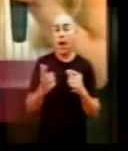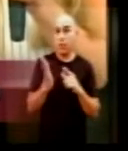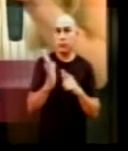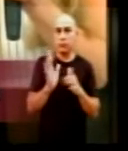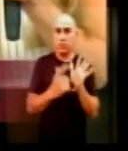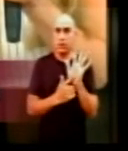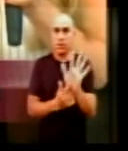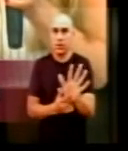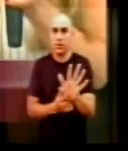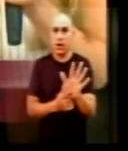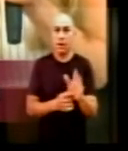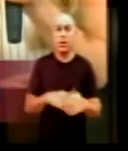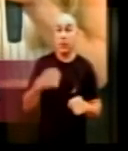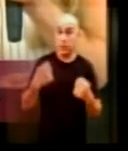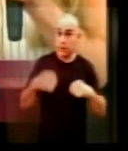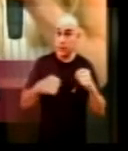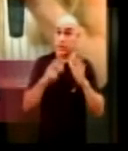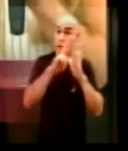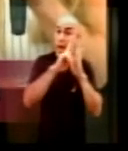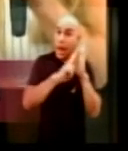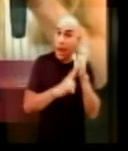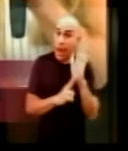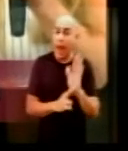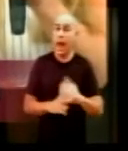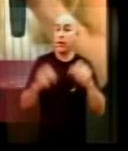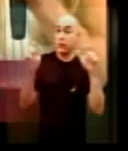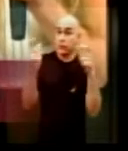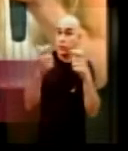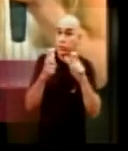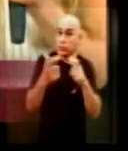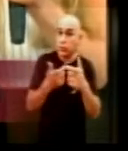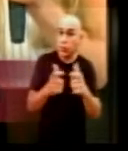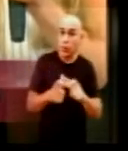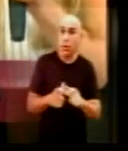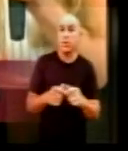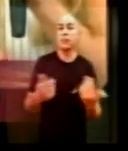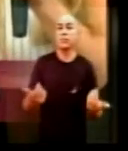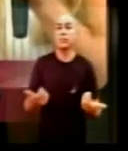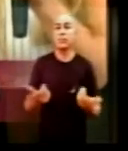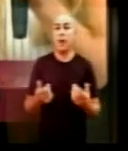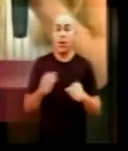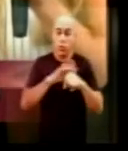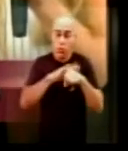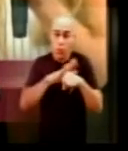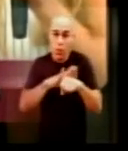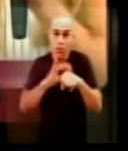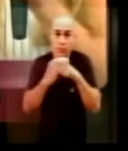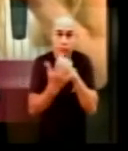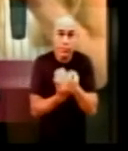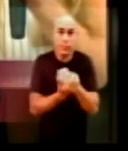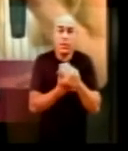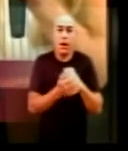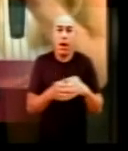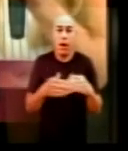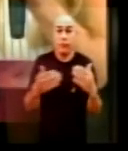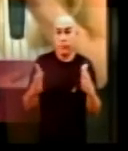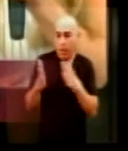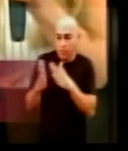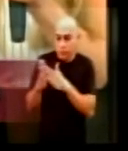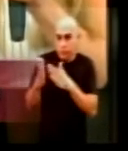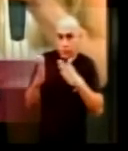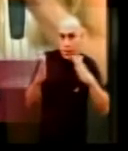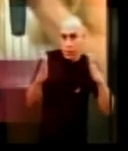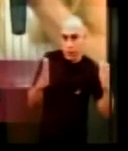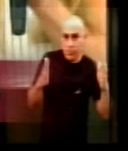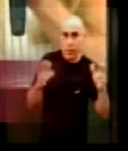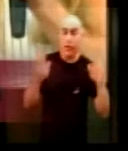apresenta, medidas precisam ser tomadas para a gente tentar reduzir aí o risco dessa doença. Então, nesse período, nessa tendência, ela, graças